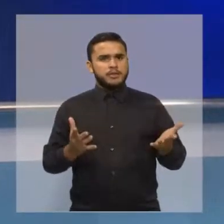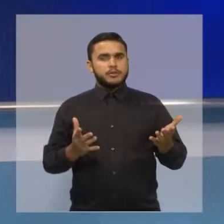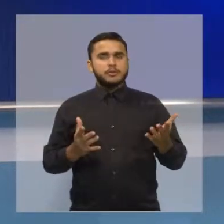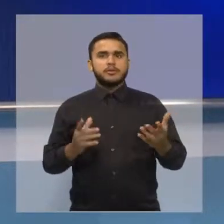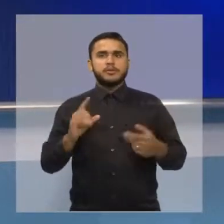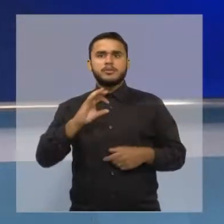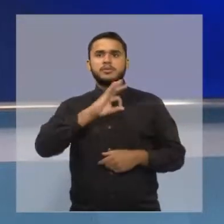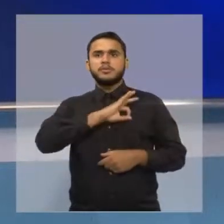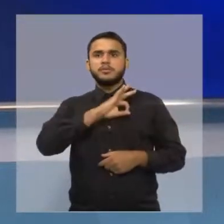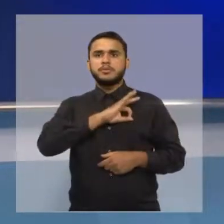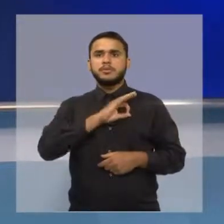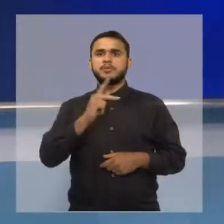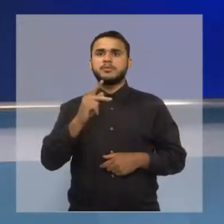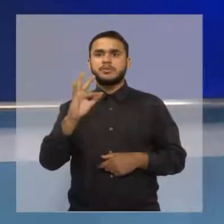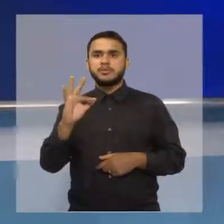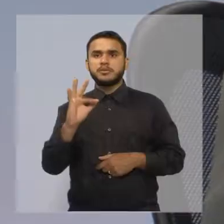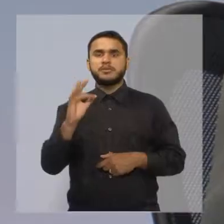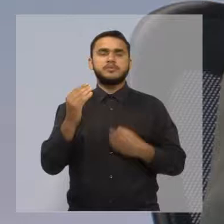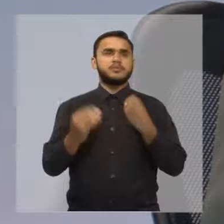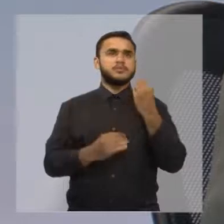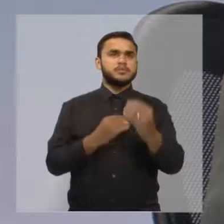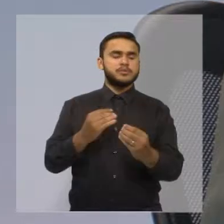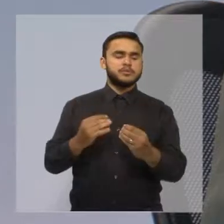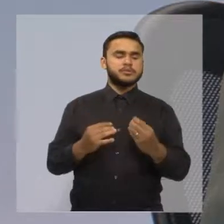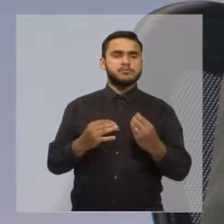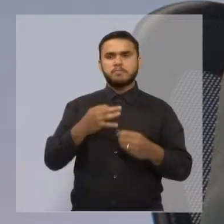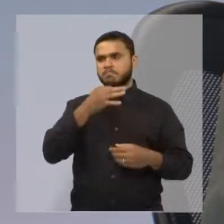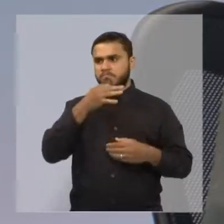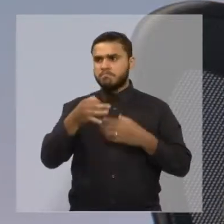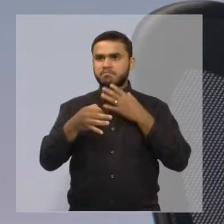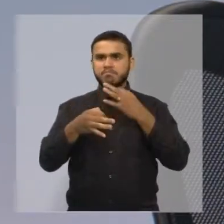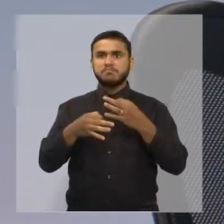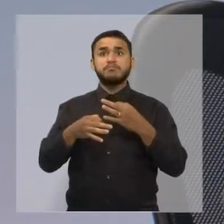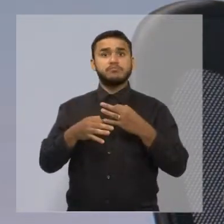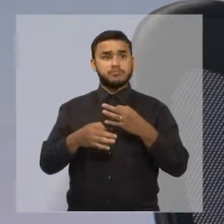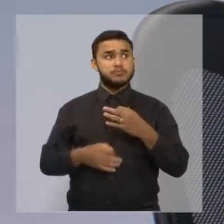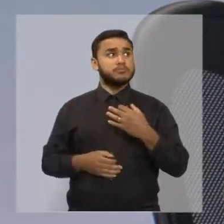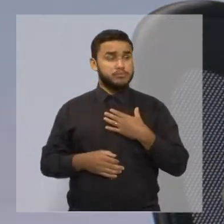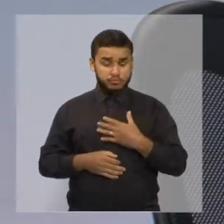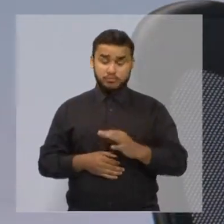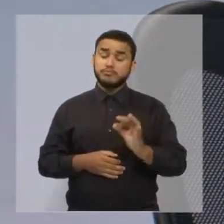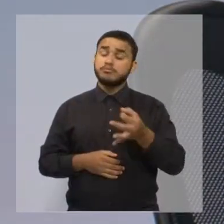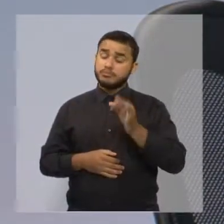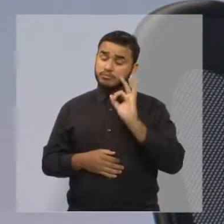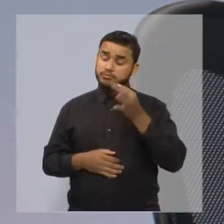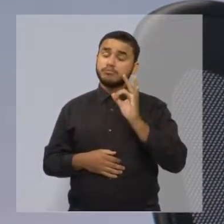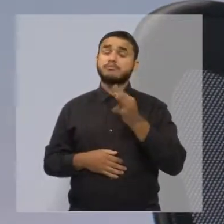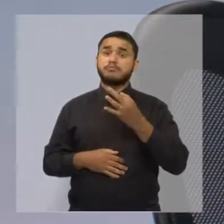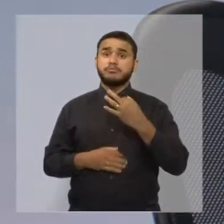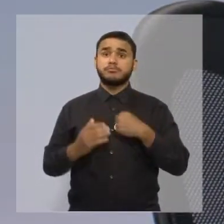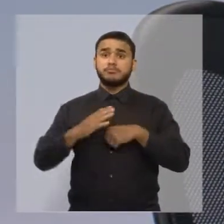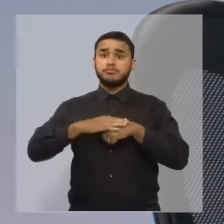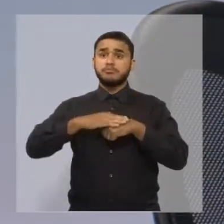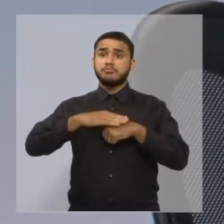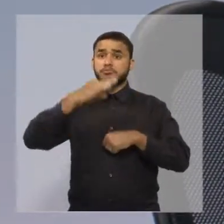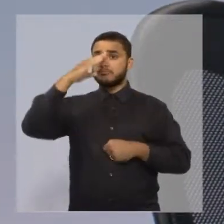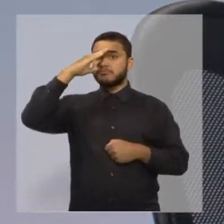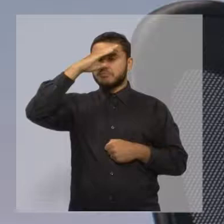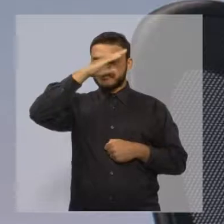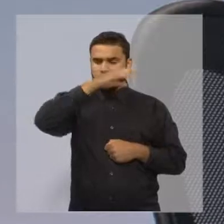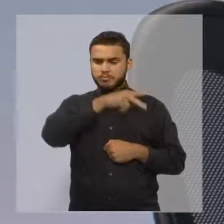Comissão da Verdade. Você está se referindo a esses casos? Isso, né? Quer dizer, são ações concretas, né? São ações que vêm do Executivo e